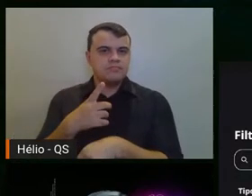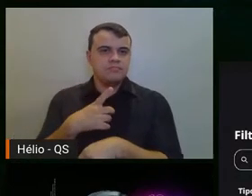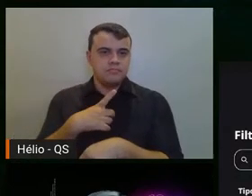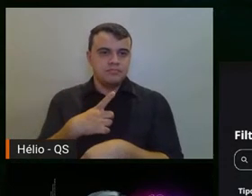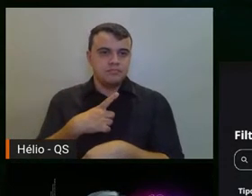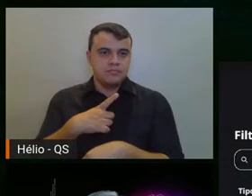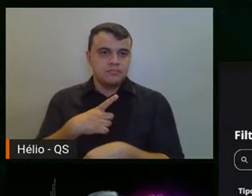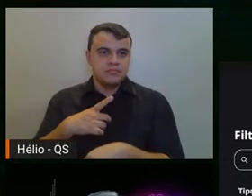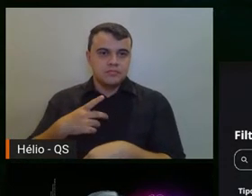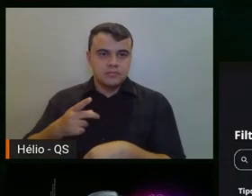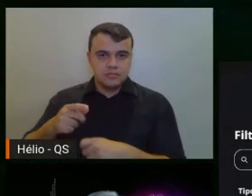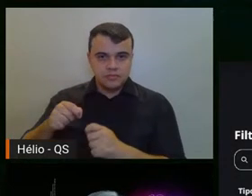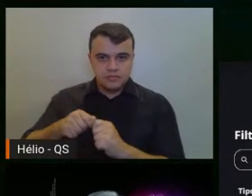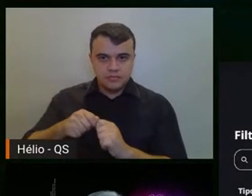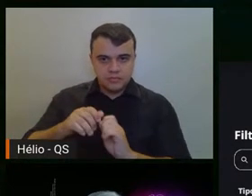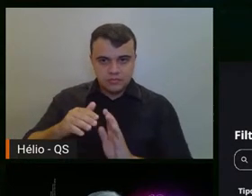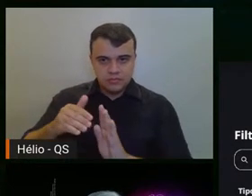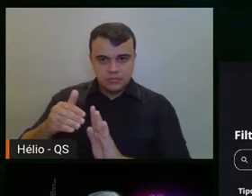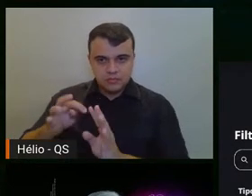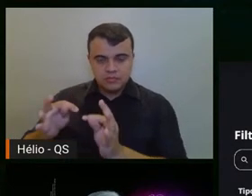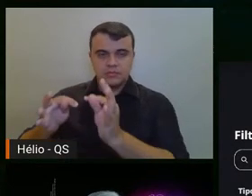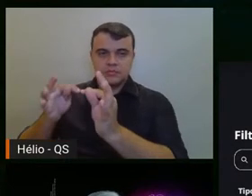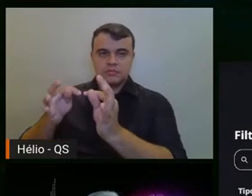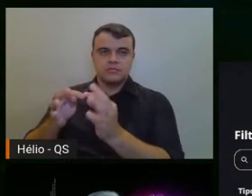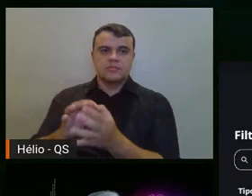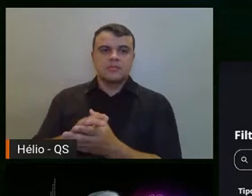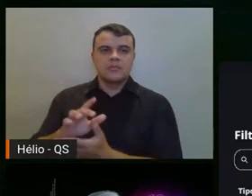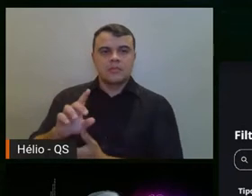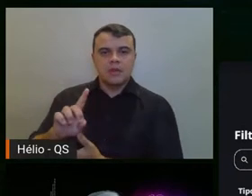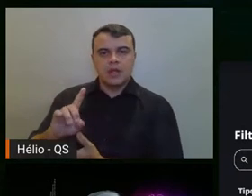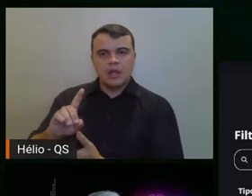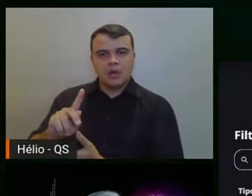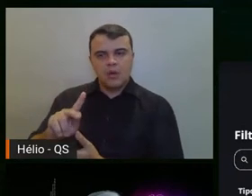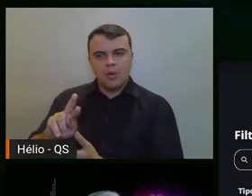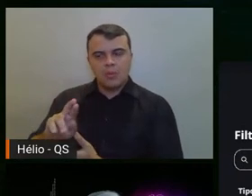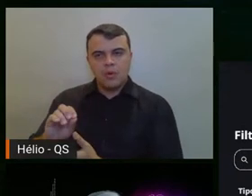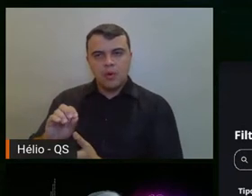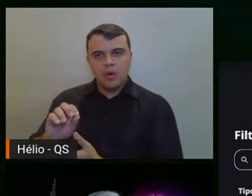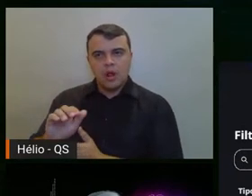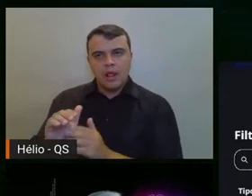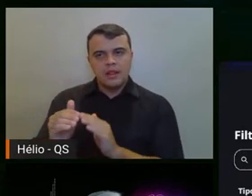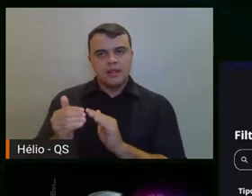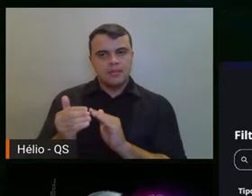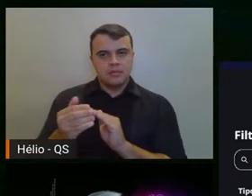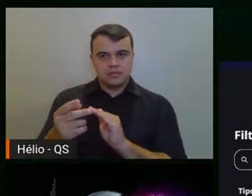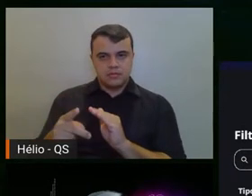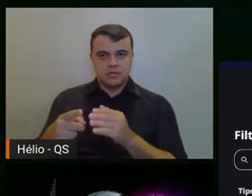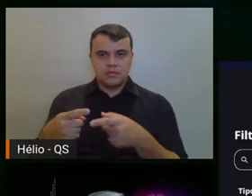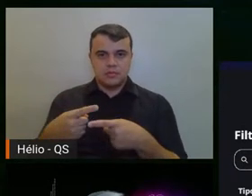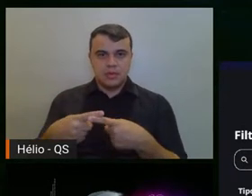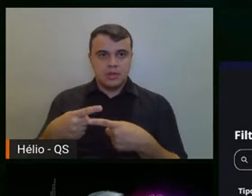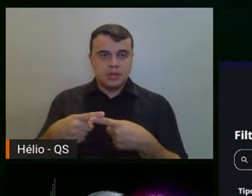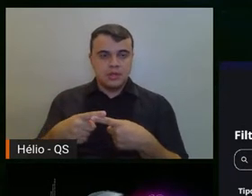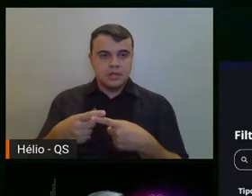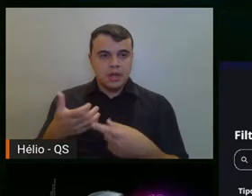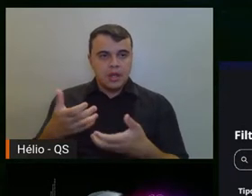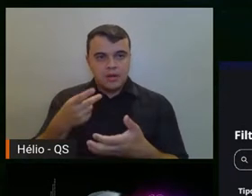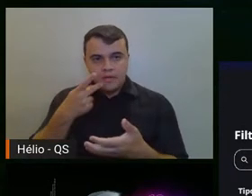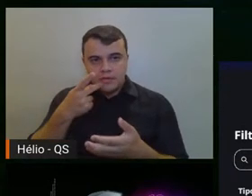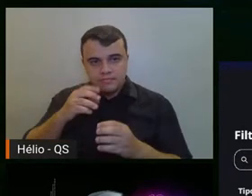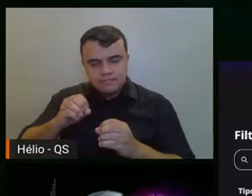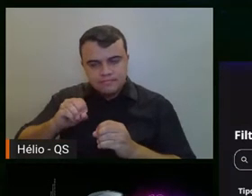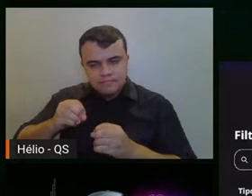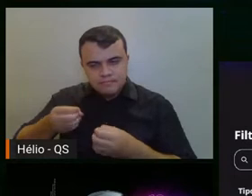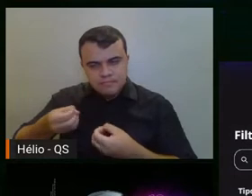no caminho que você faz dentro da tecnologia o DIU pro ele é o mais adequado para você porque porque nós trazemos formações